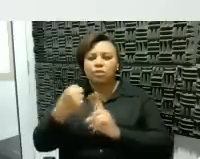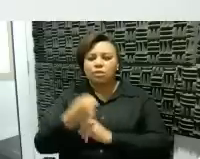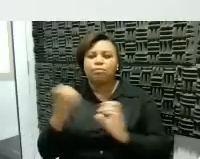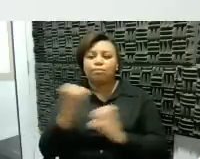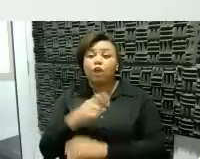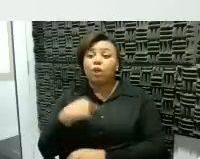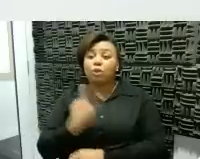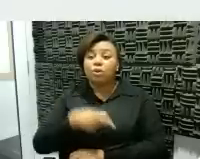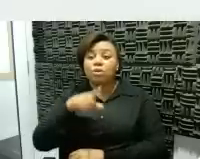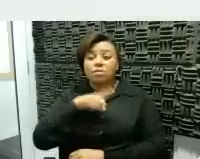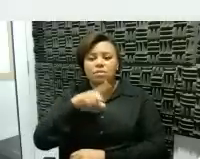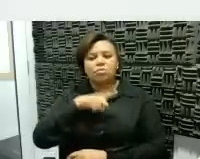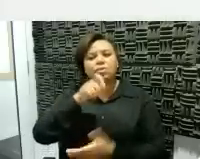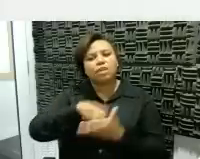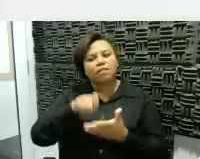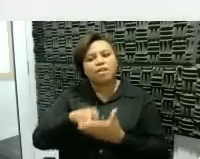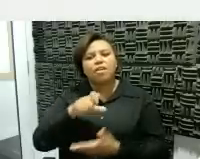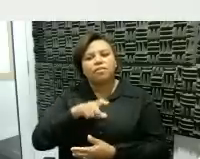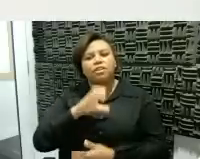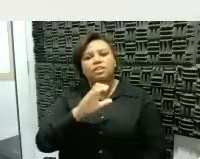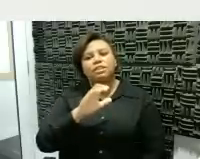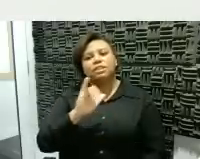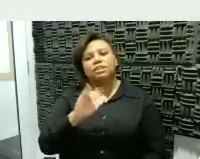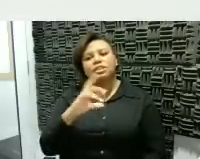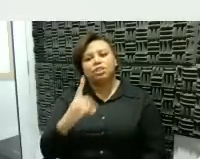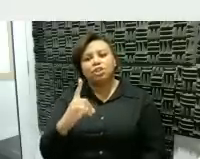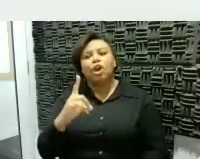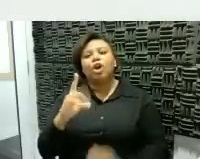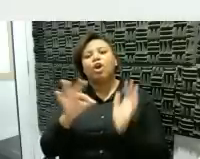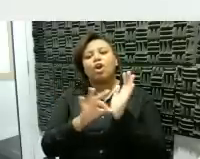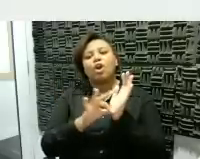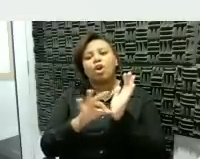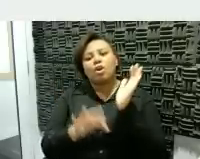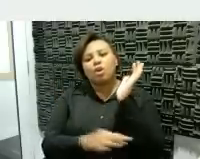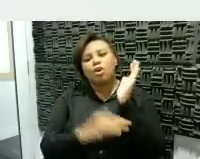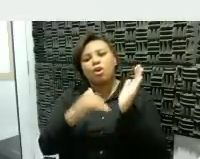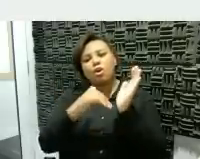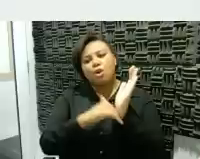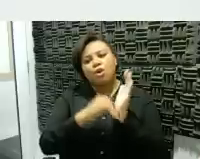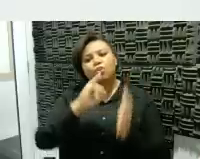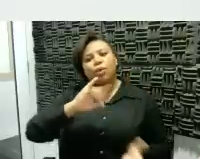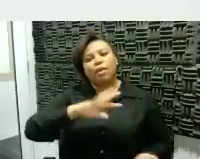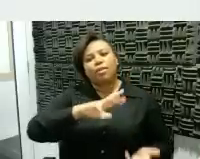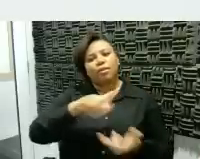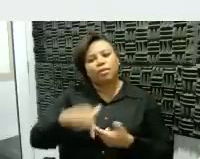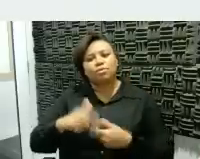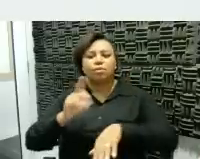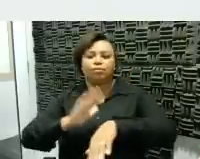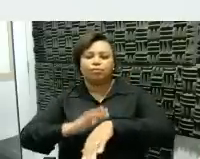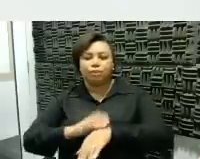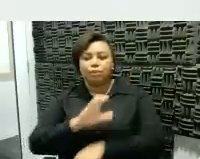o Cid né que é o código internacional de doenças o Cid ainda é é